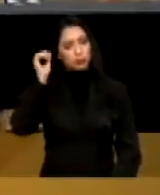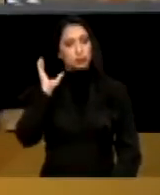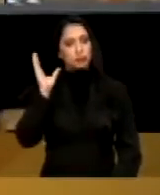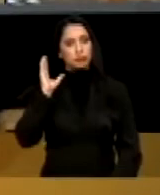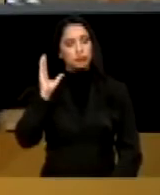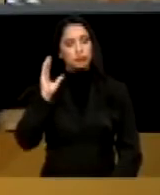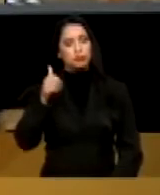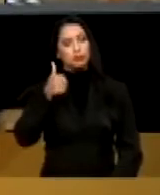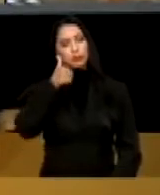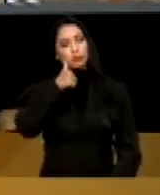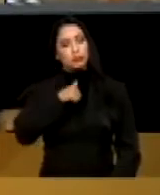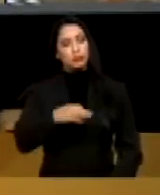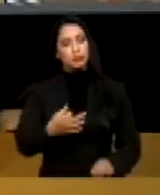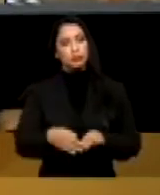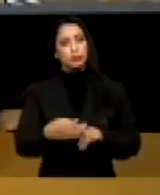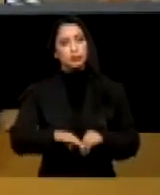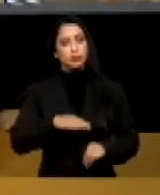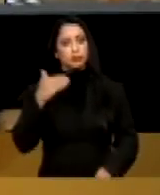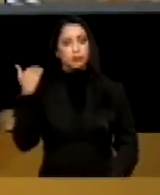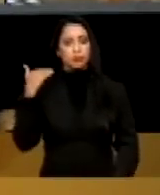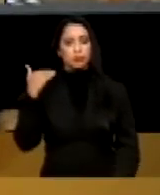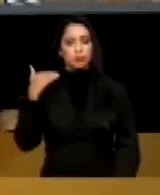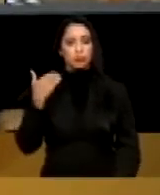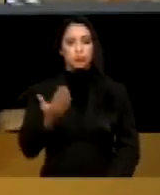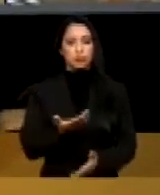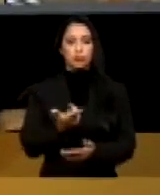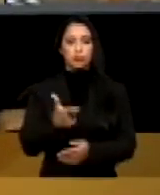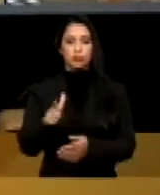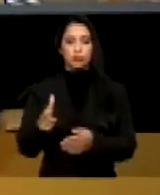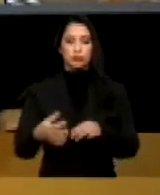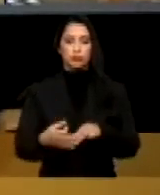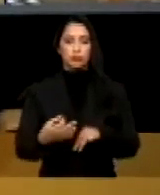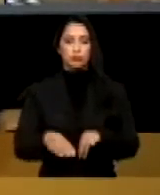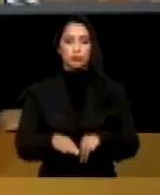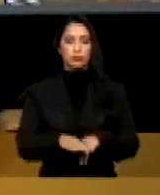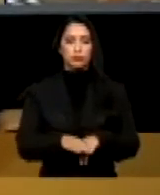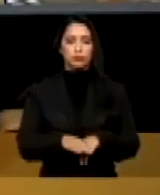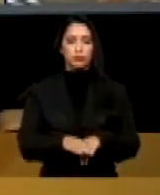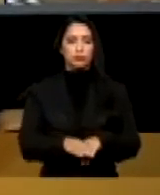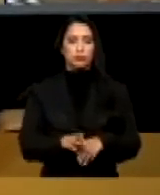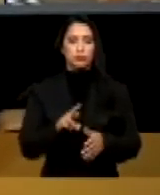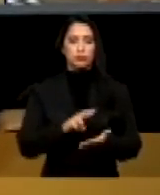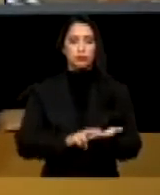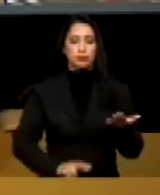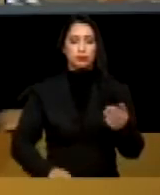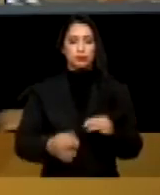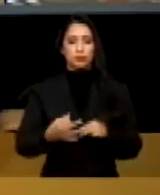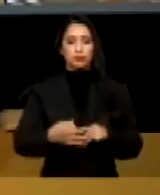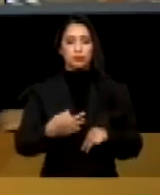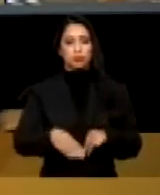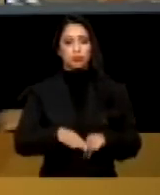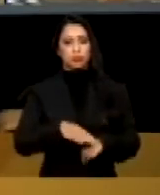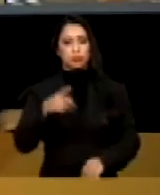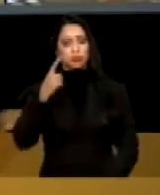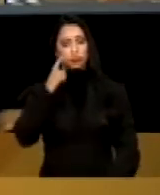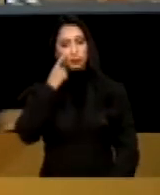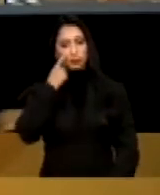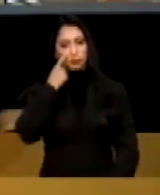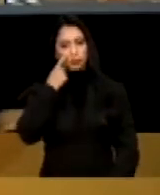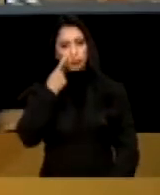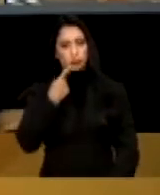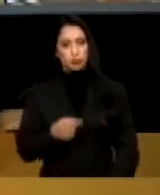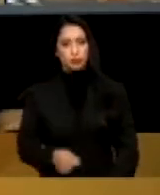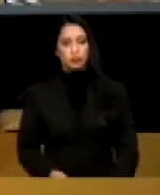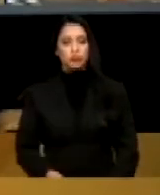senhora ministra Carmen Lúcia. Cumprimento os demais ministros, especialmente o relator, ministro Cássio Nunes.